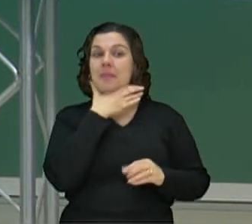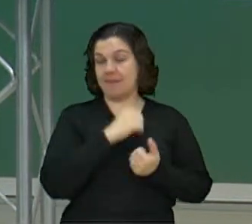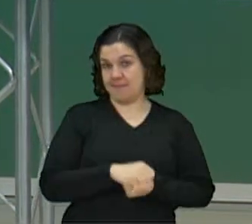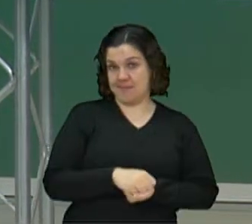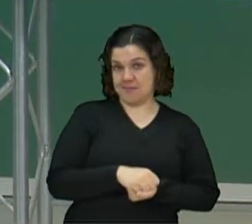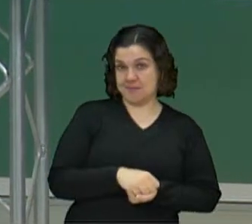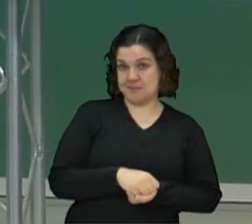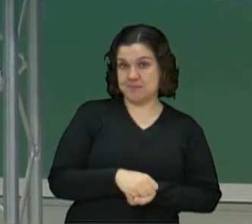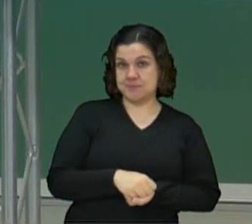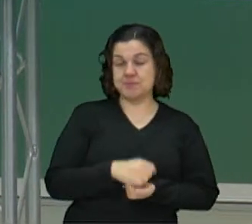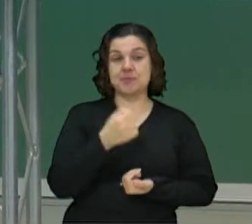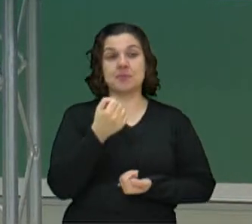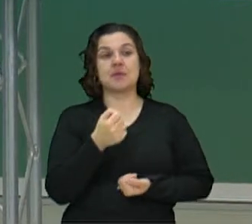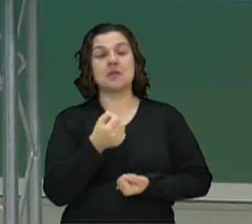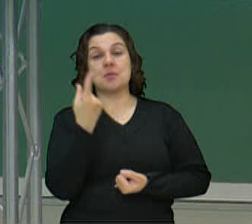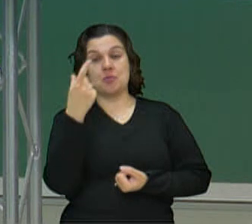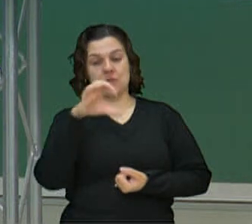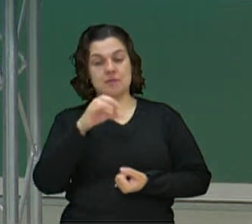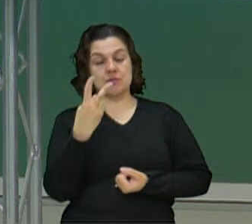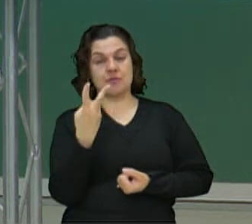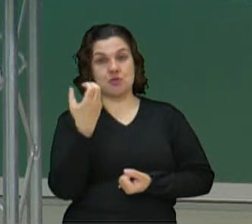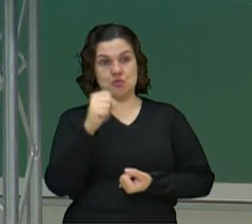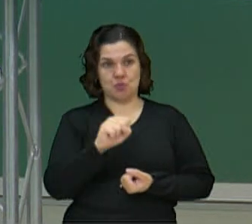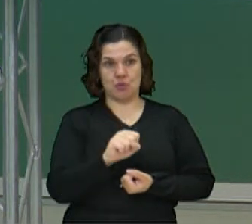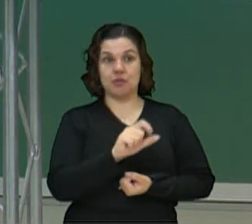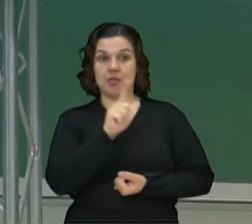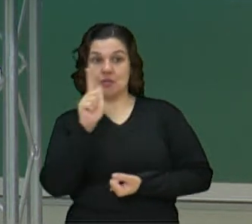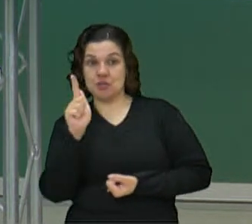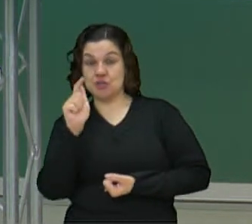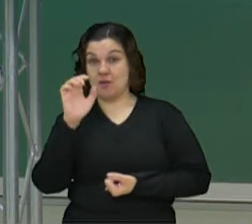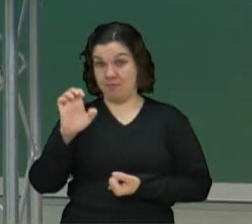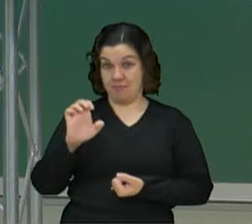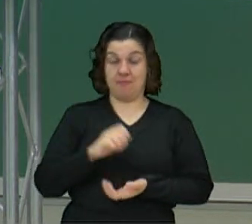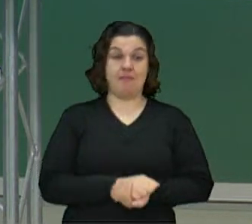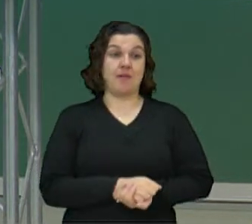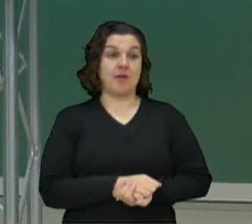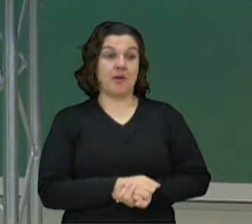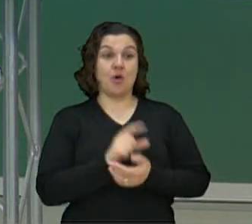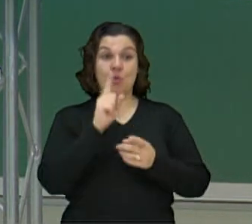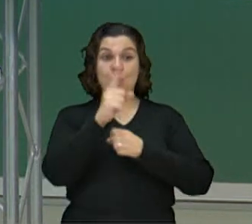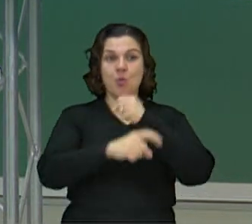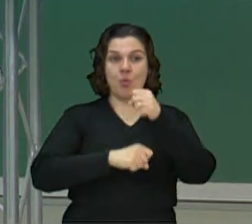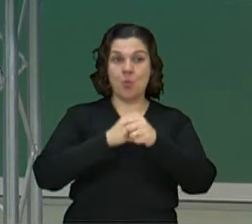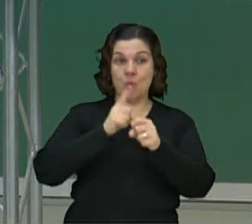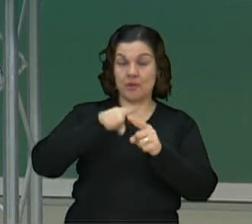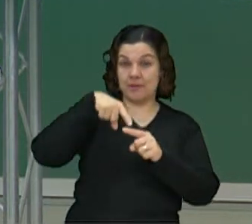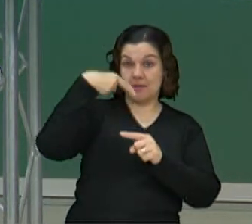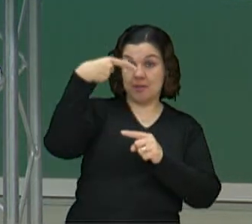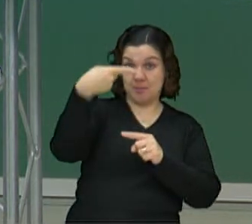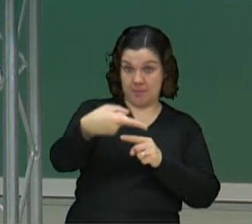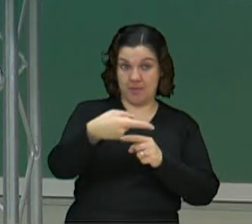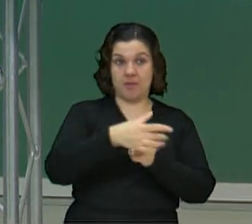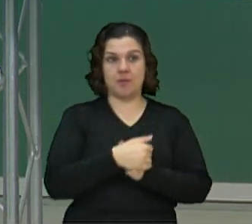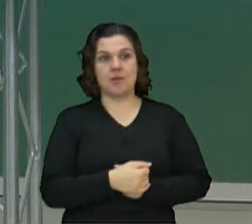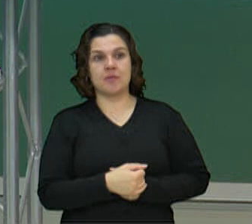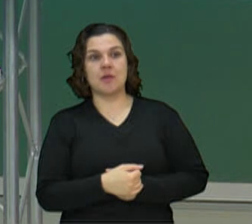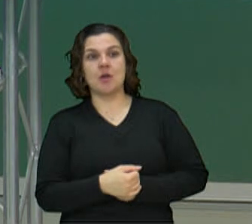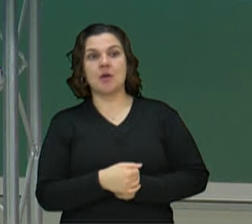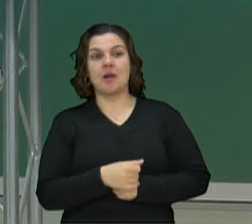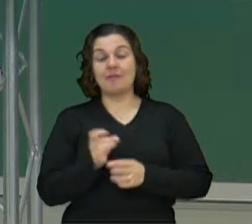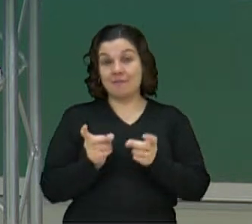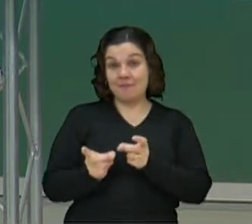General Electric, uma empresa de eletrodomésticos, vendeu um ano e meio depois, ou seja, em setembro de